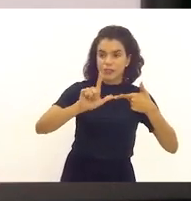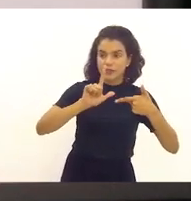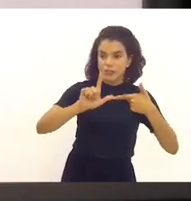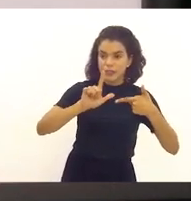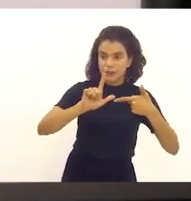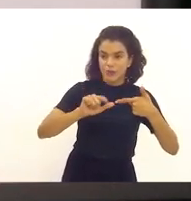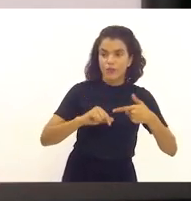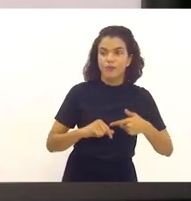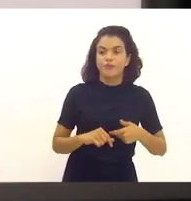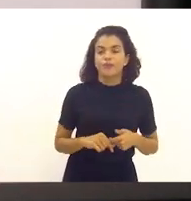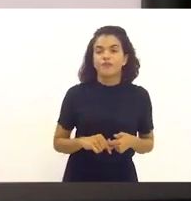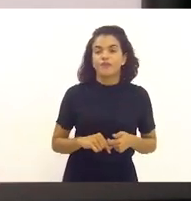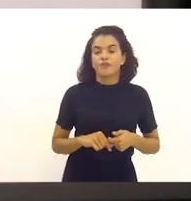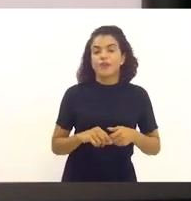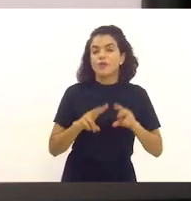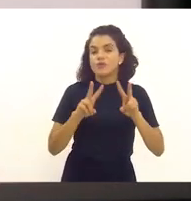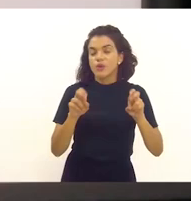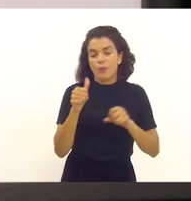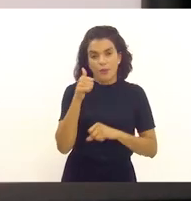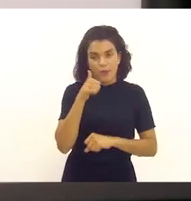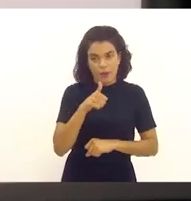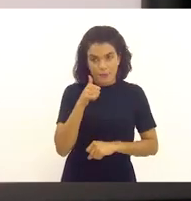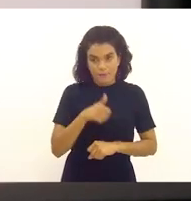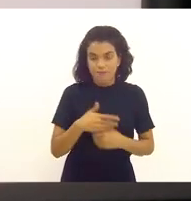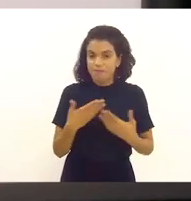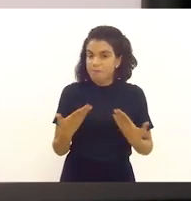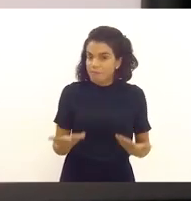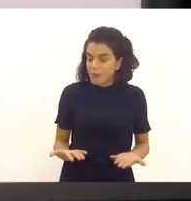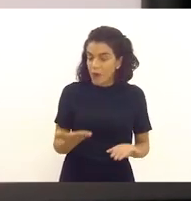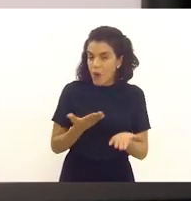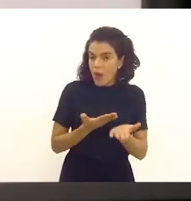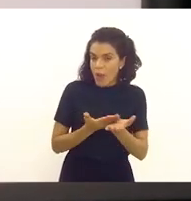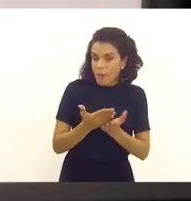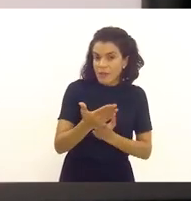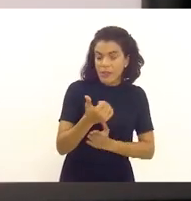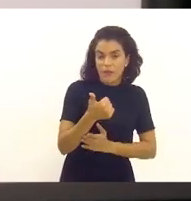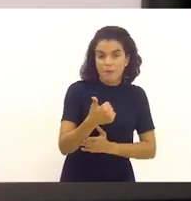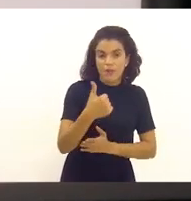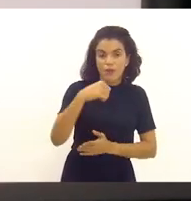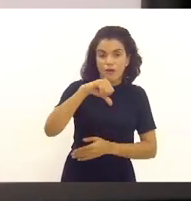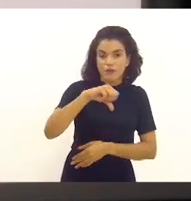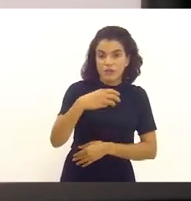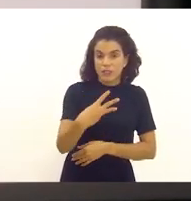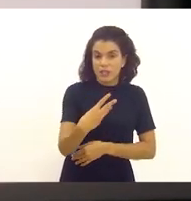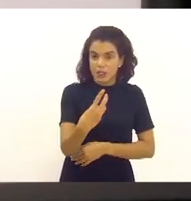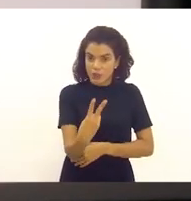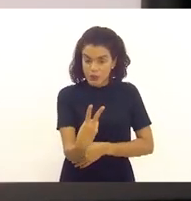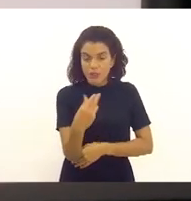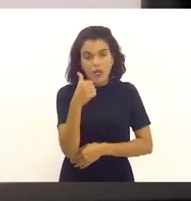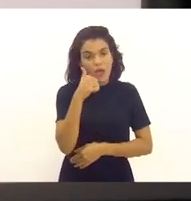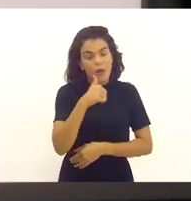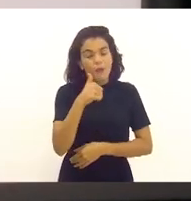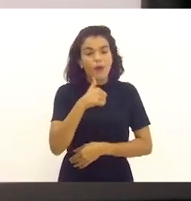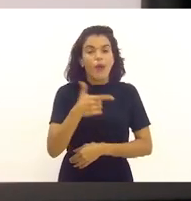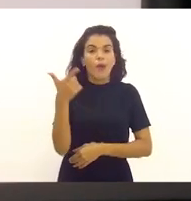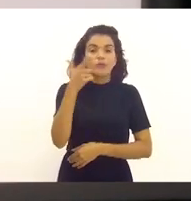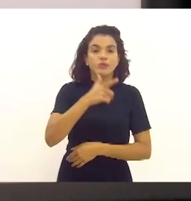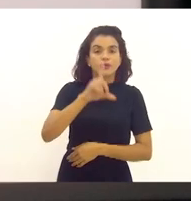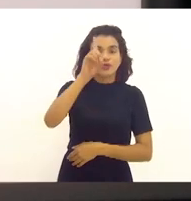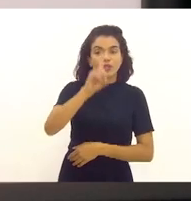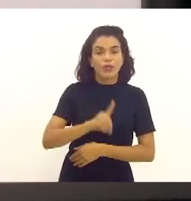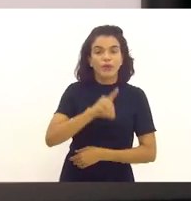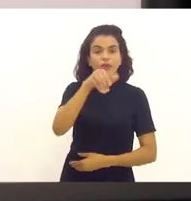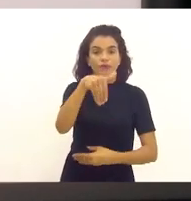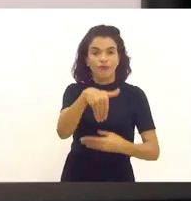com relação às mulheres Então somente a partir de 1932 que a mulher passou a ter o direito a voto